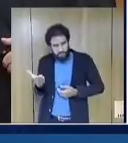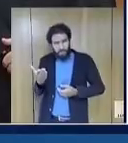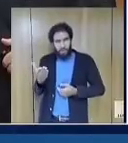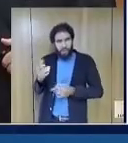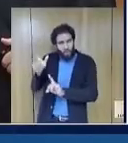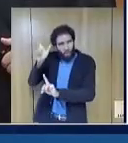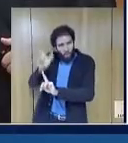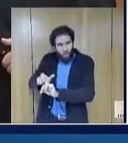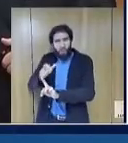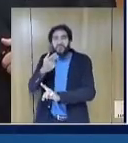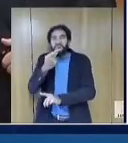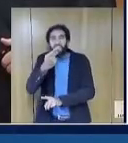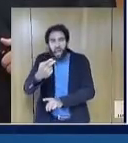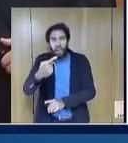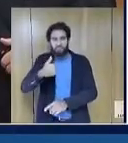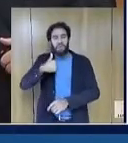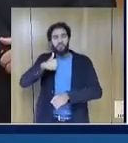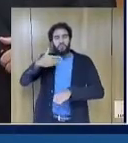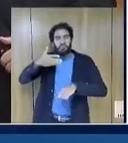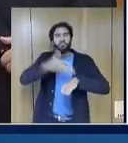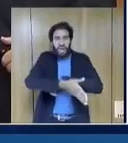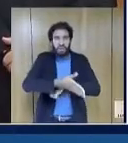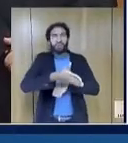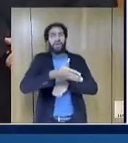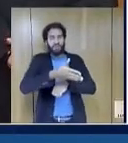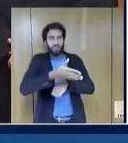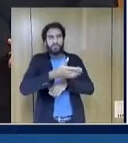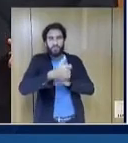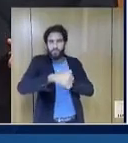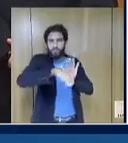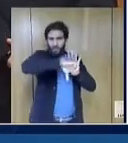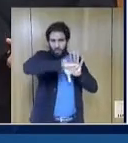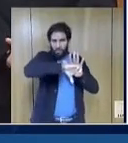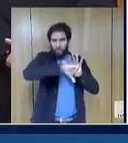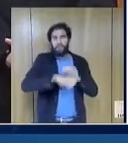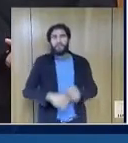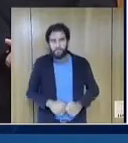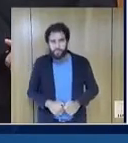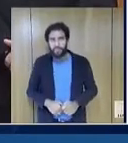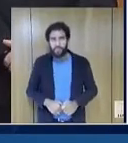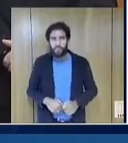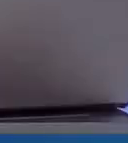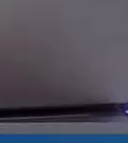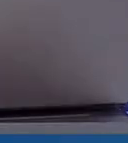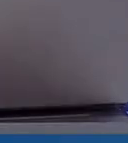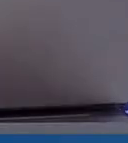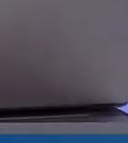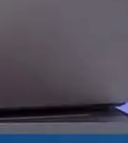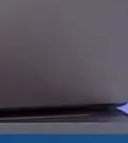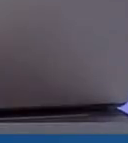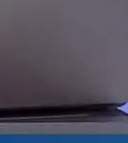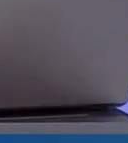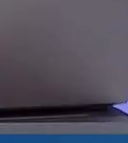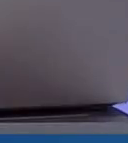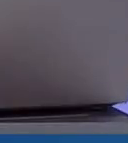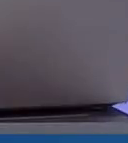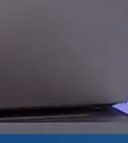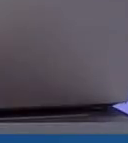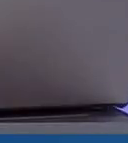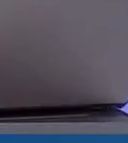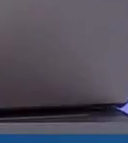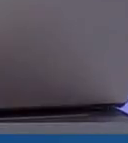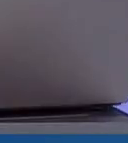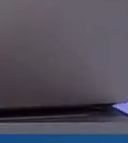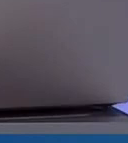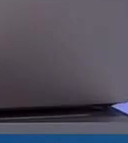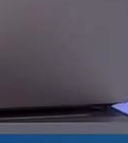Que a investigação da Polícia Civil no Rio de Janeiro tinha vários problemas. Lá vivem, inclusive, chegaram a ouvir uma testemunha